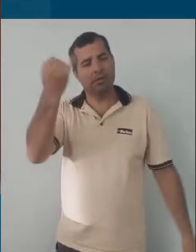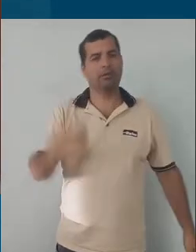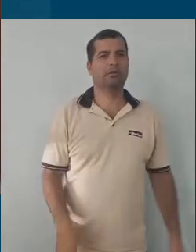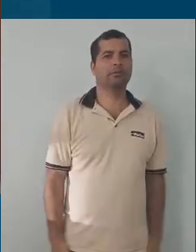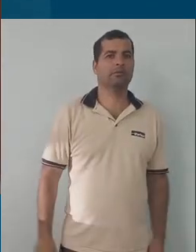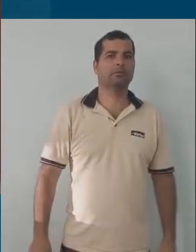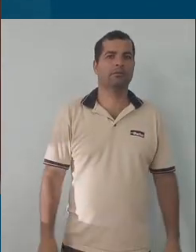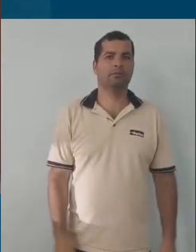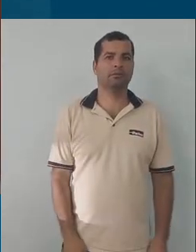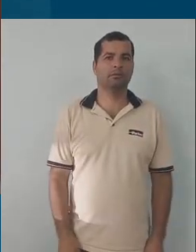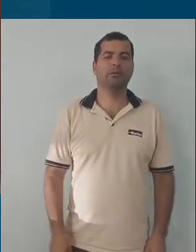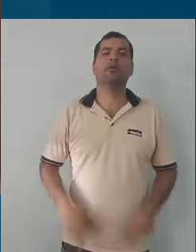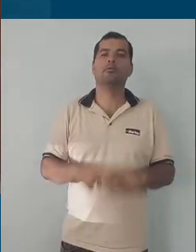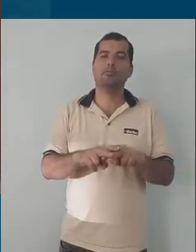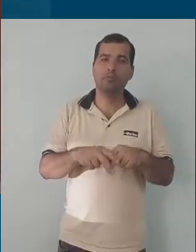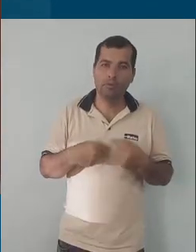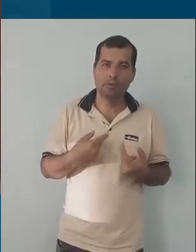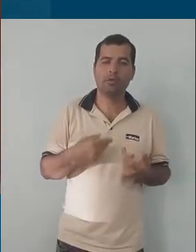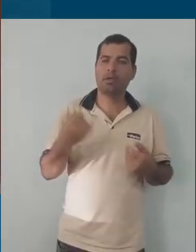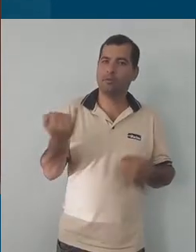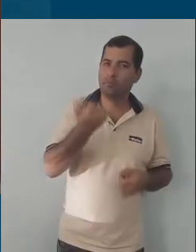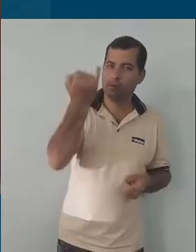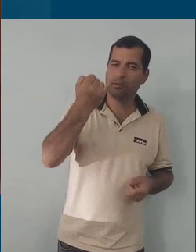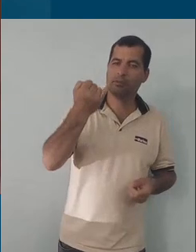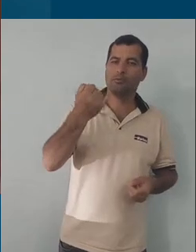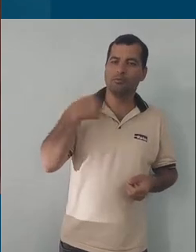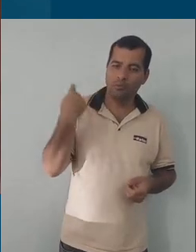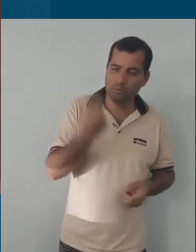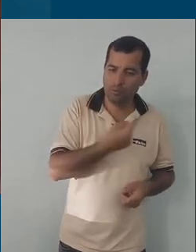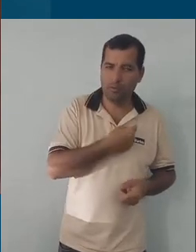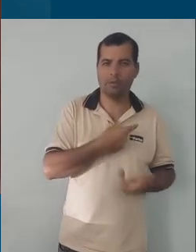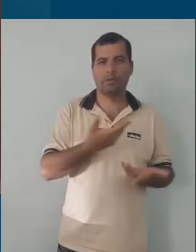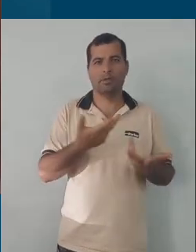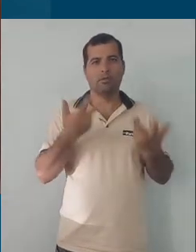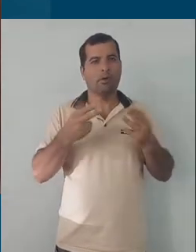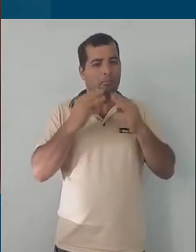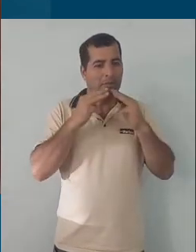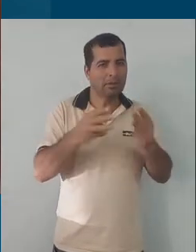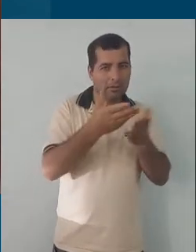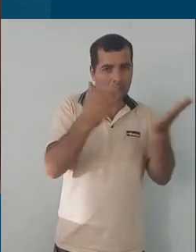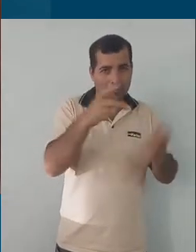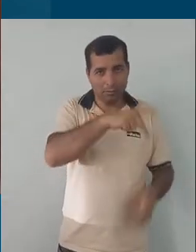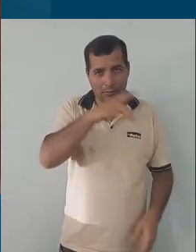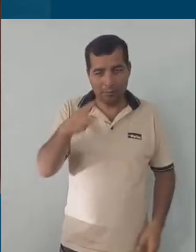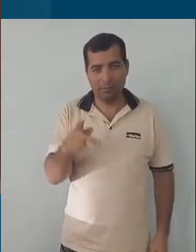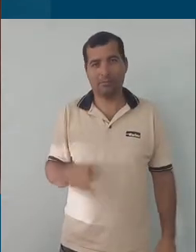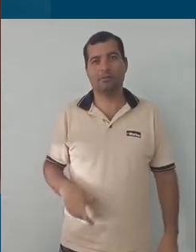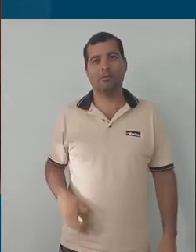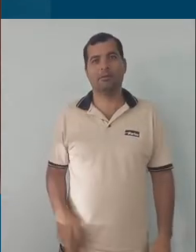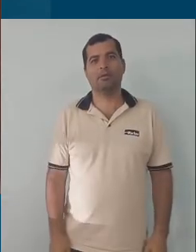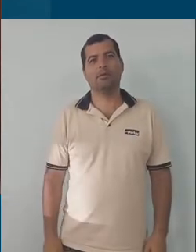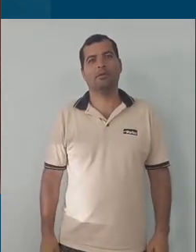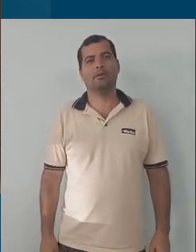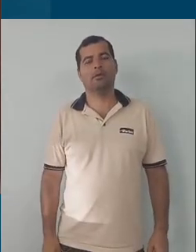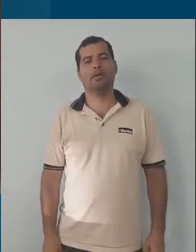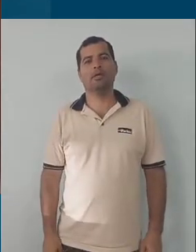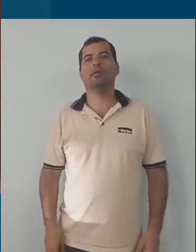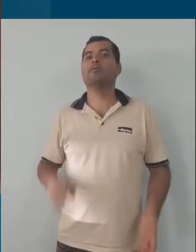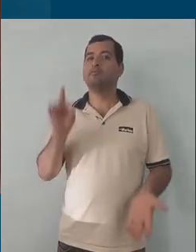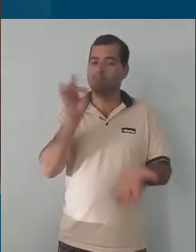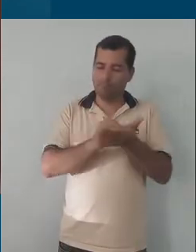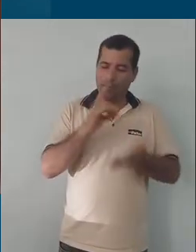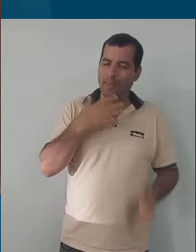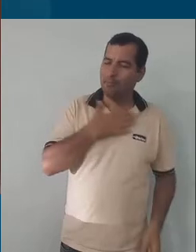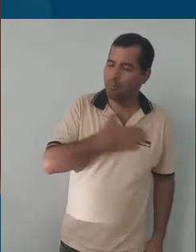acho que o que eu gostaria de deixar de mensagem para os professores é assim, o quanto é prazeroso quando a